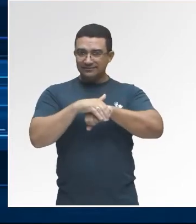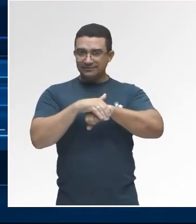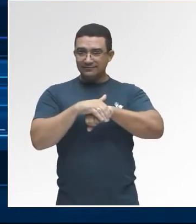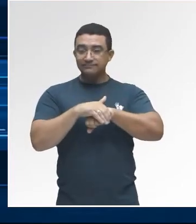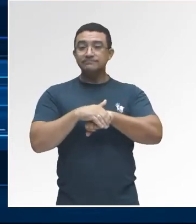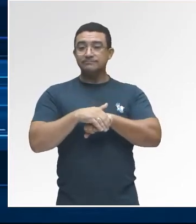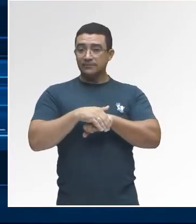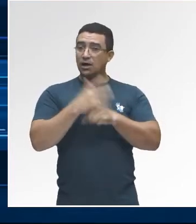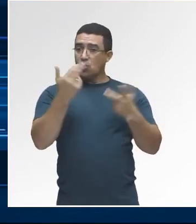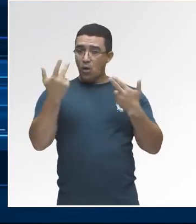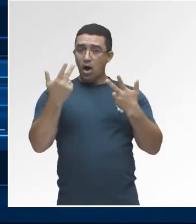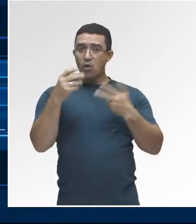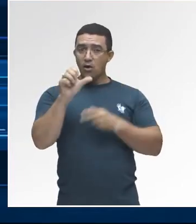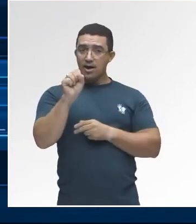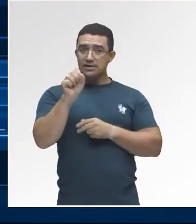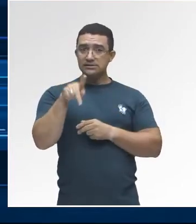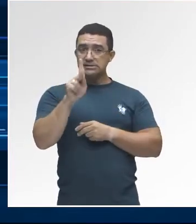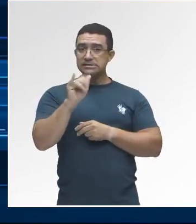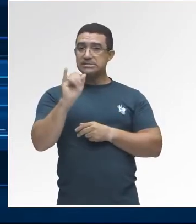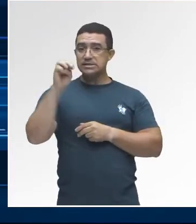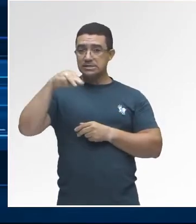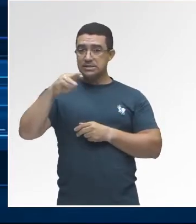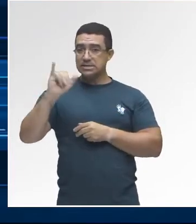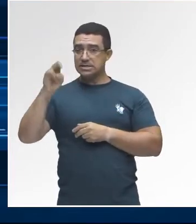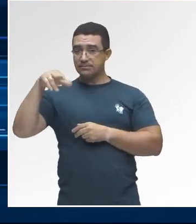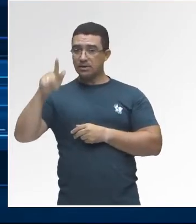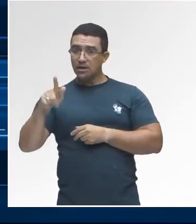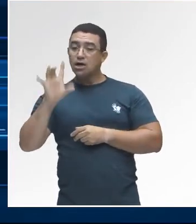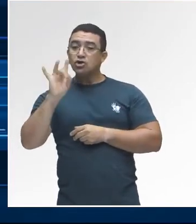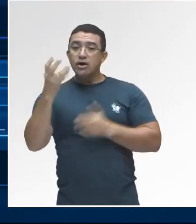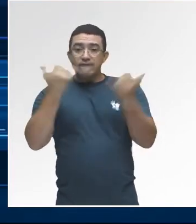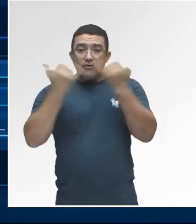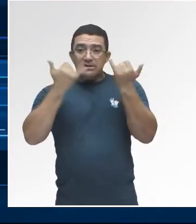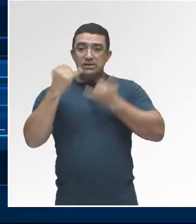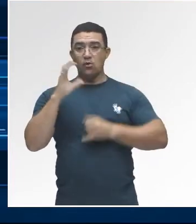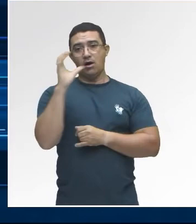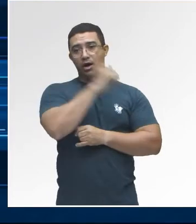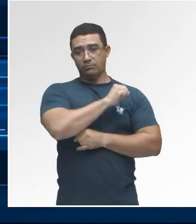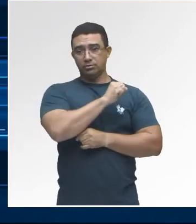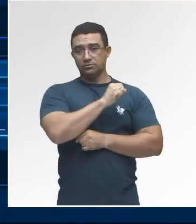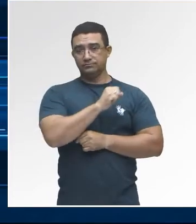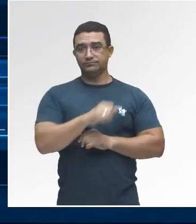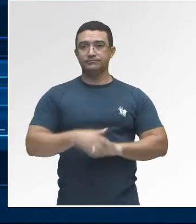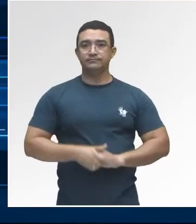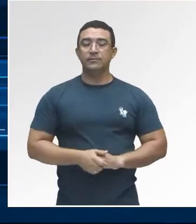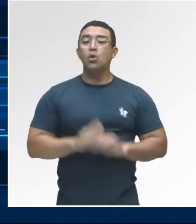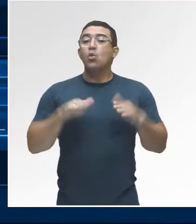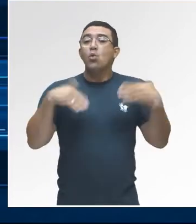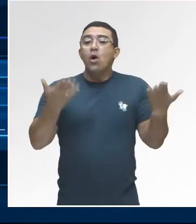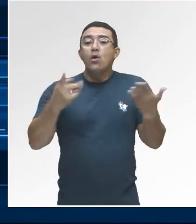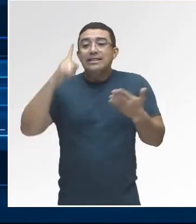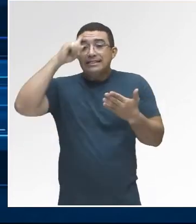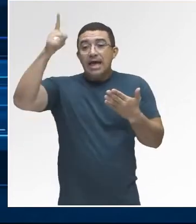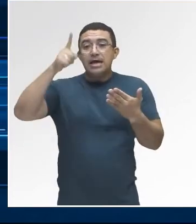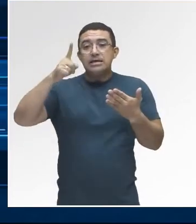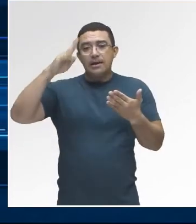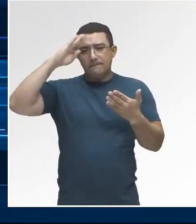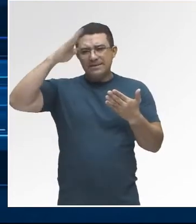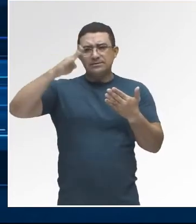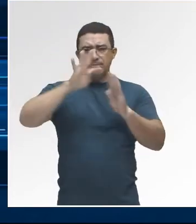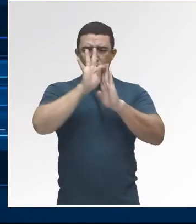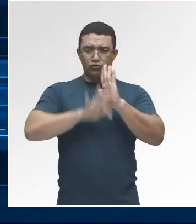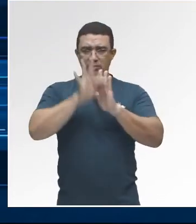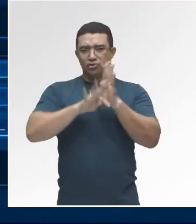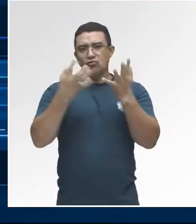Só aquela informação rápida para saber, é uma informação específica, tudo bem? Qual a ideia do texto, né? O que ele quer passar para